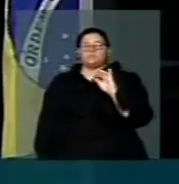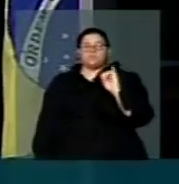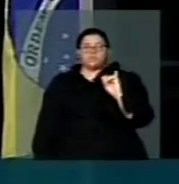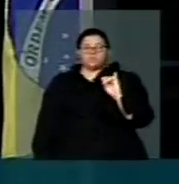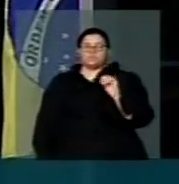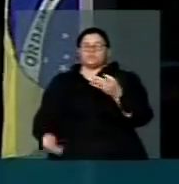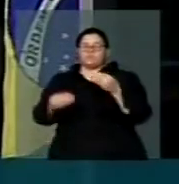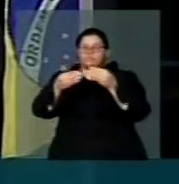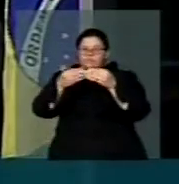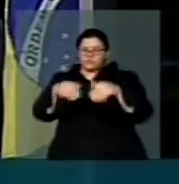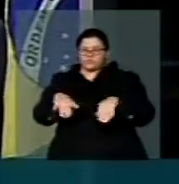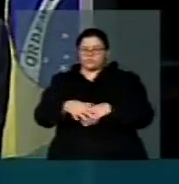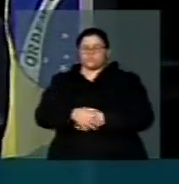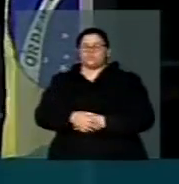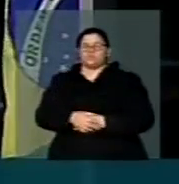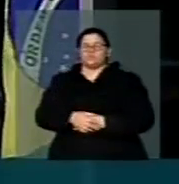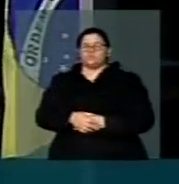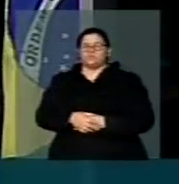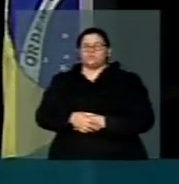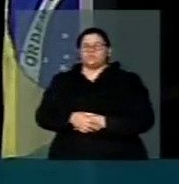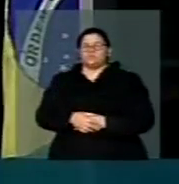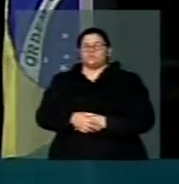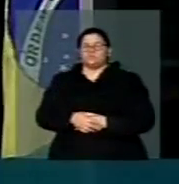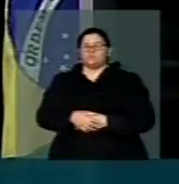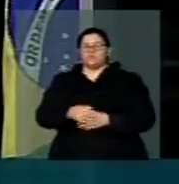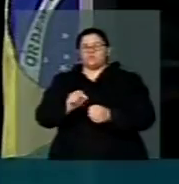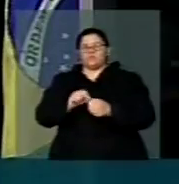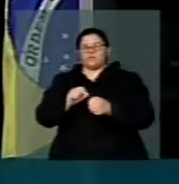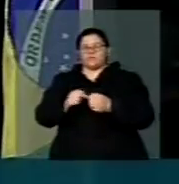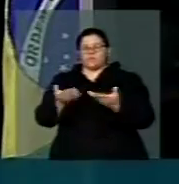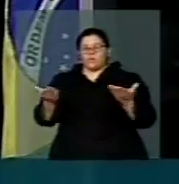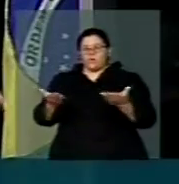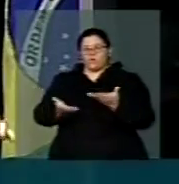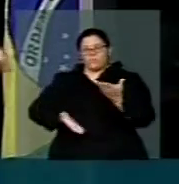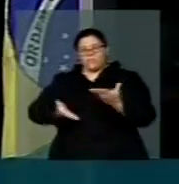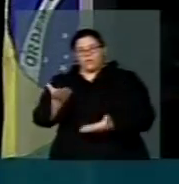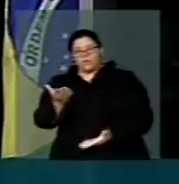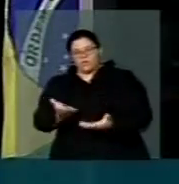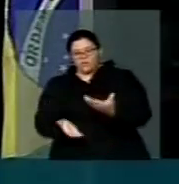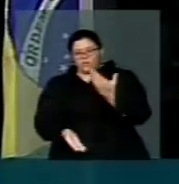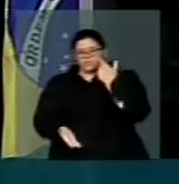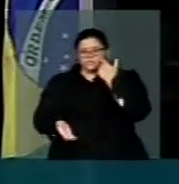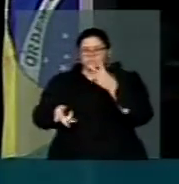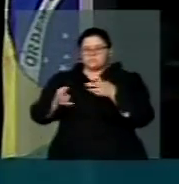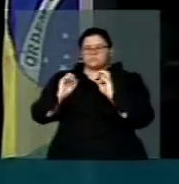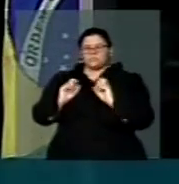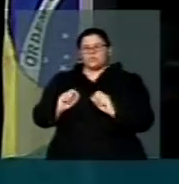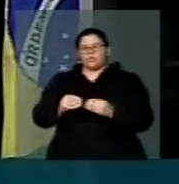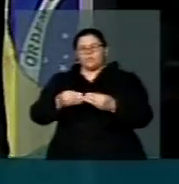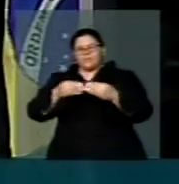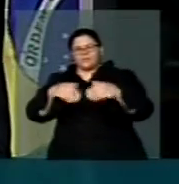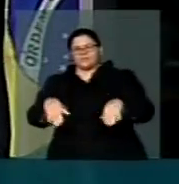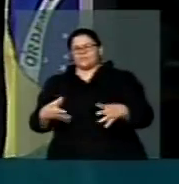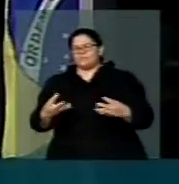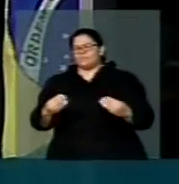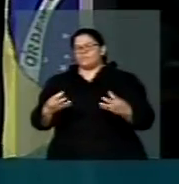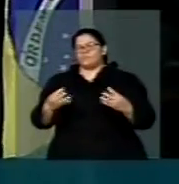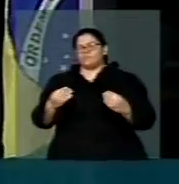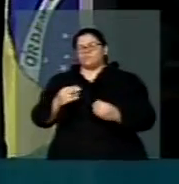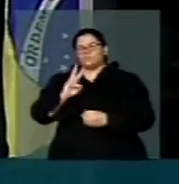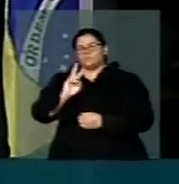o balanço ele estratifica prejuízos de corrupção no balanço